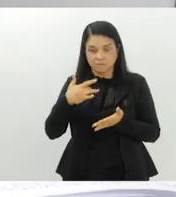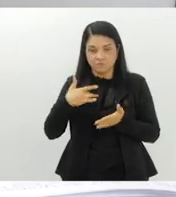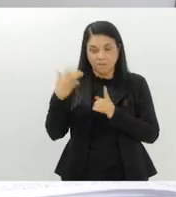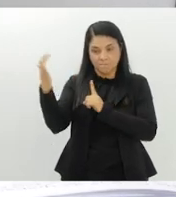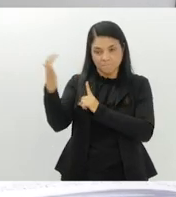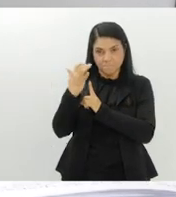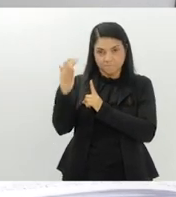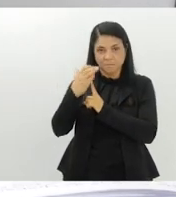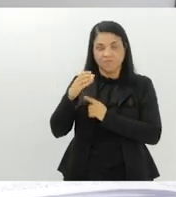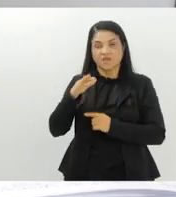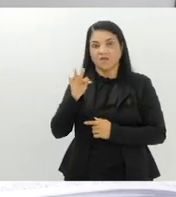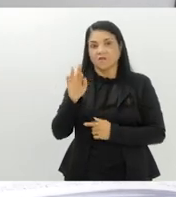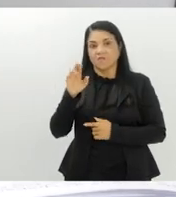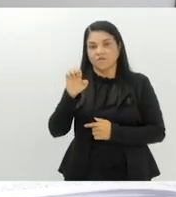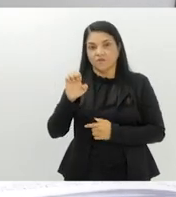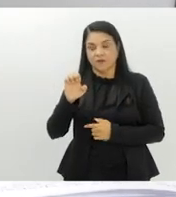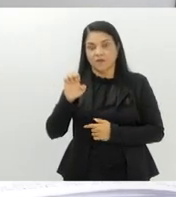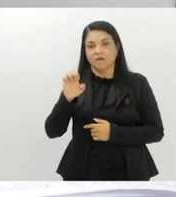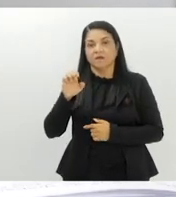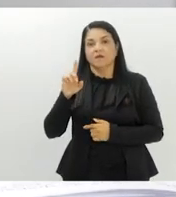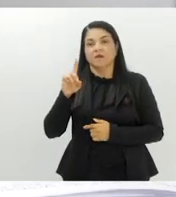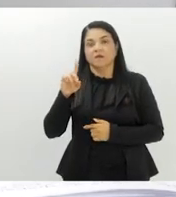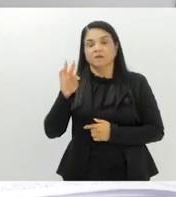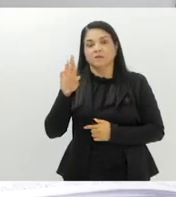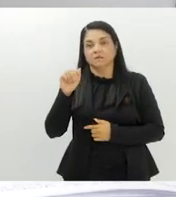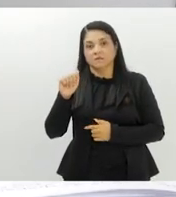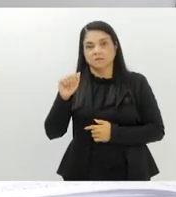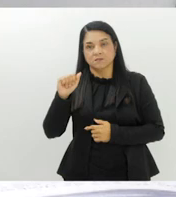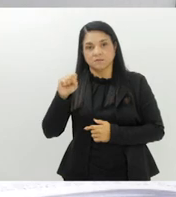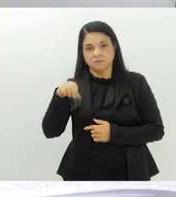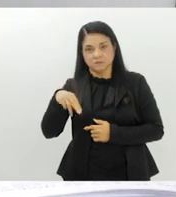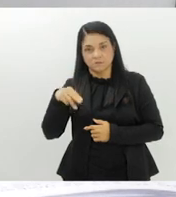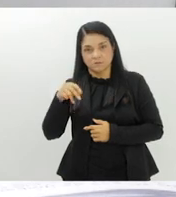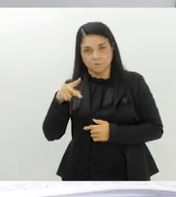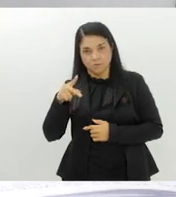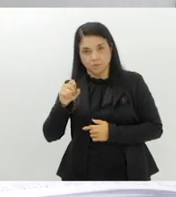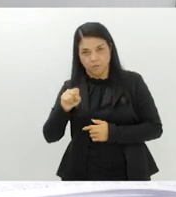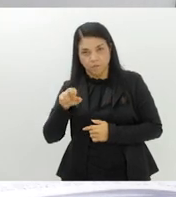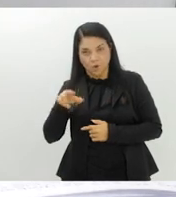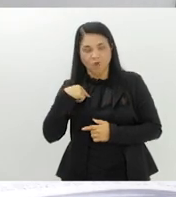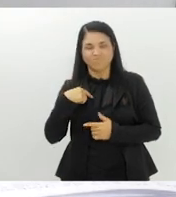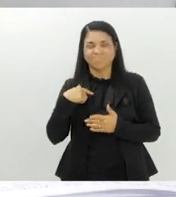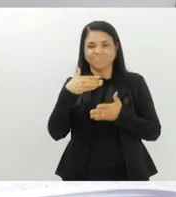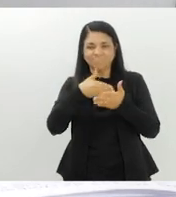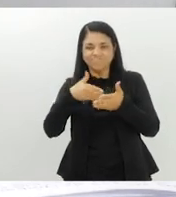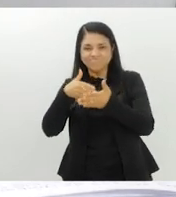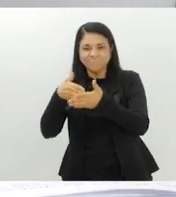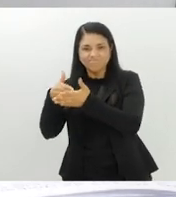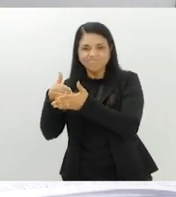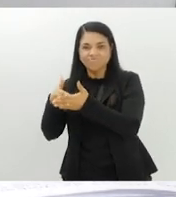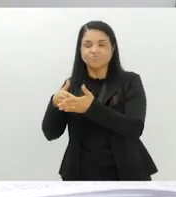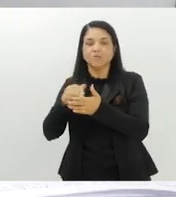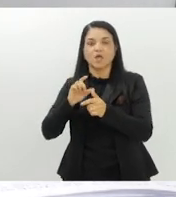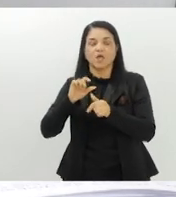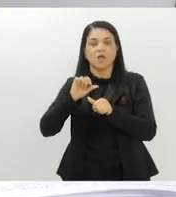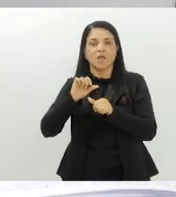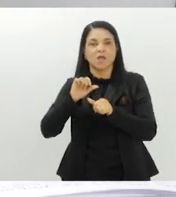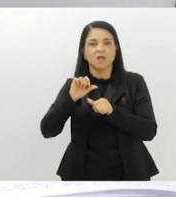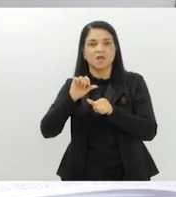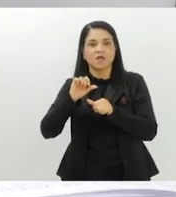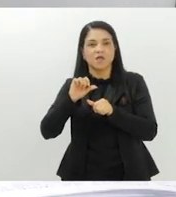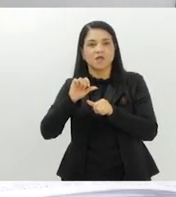da FETranspor, colocavam mil dificuldades para as pessoas renovarem seus passes. Por exemplo,